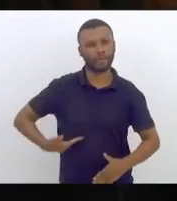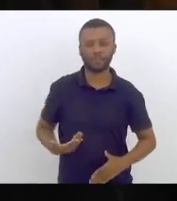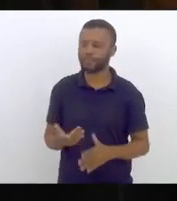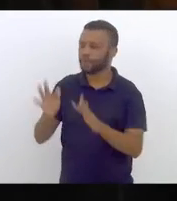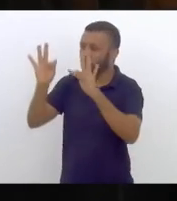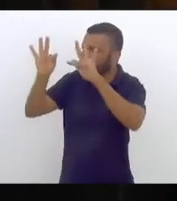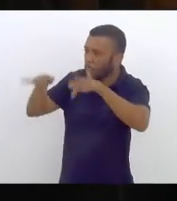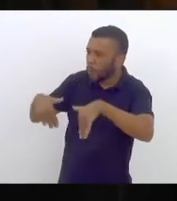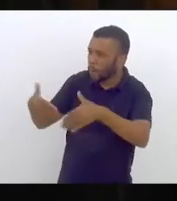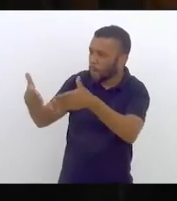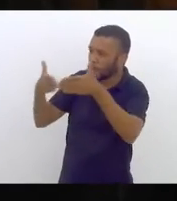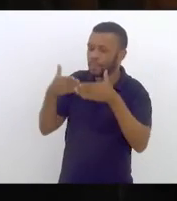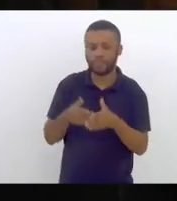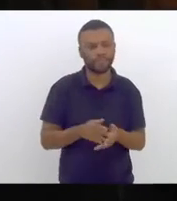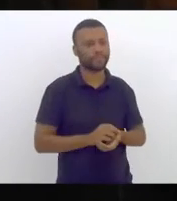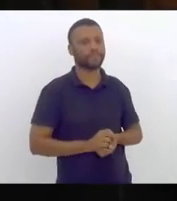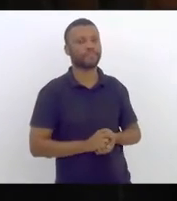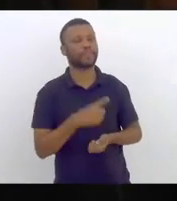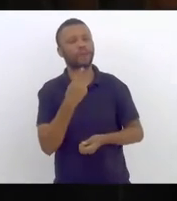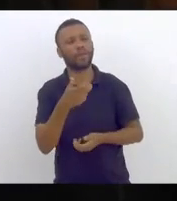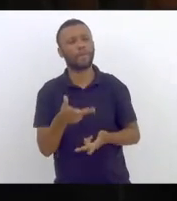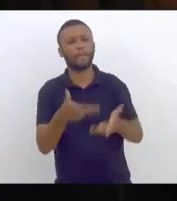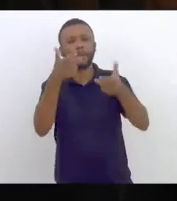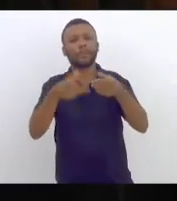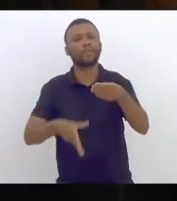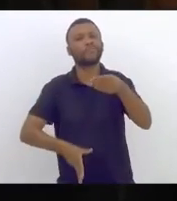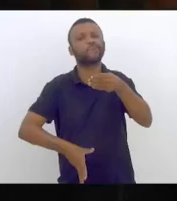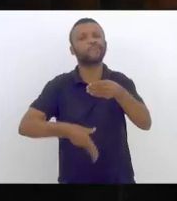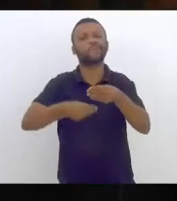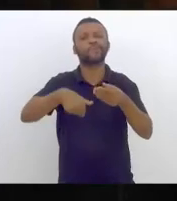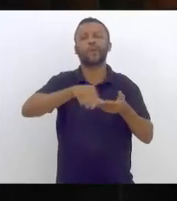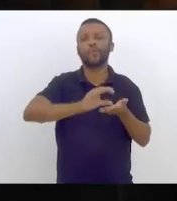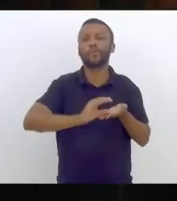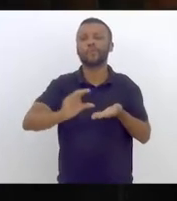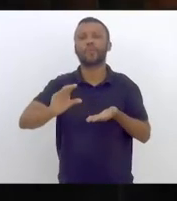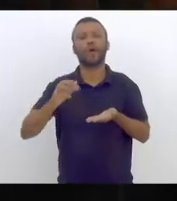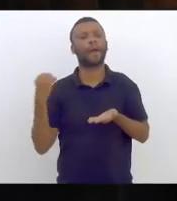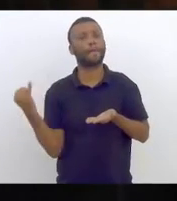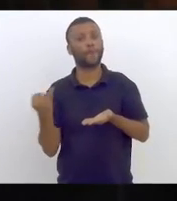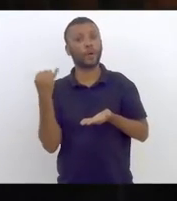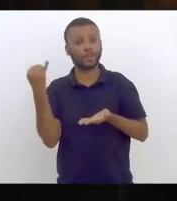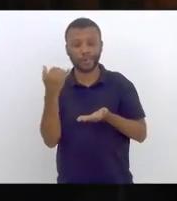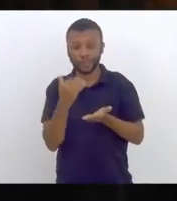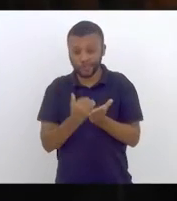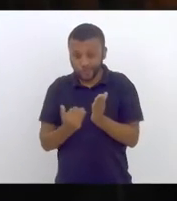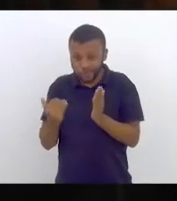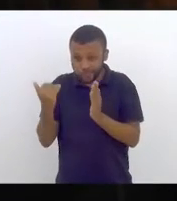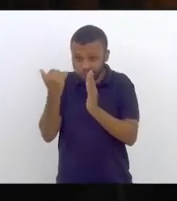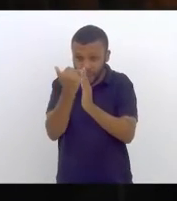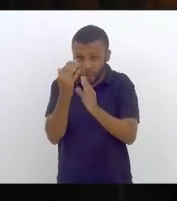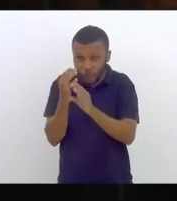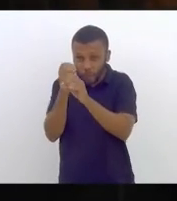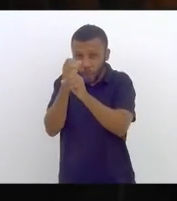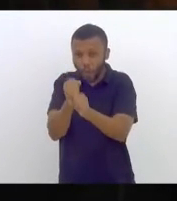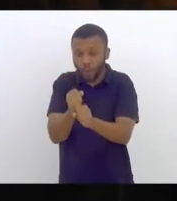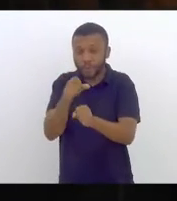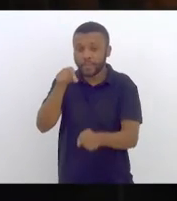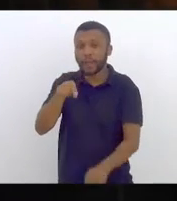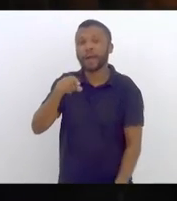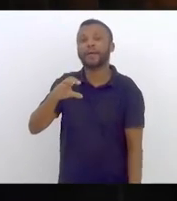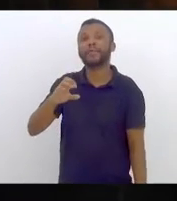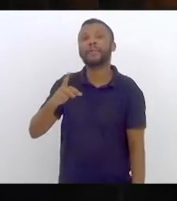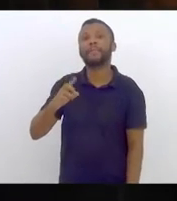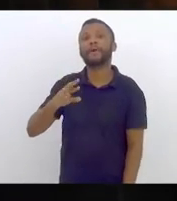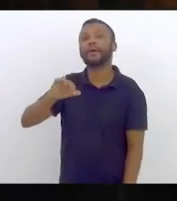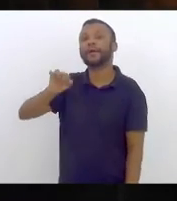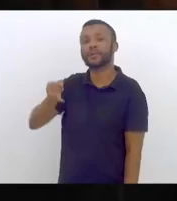concluir, por favor. A gente viu um incremento importante, senhor presidente, na CEPERJ. E aí a gente